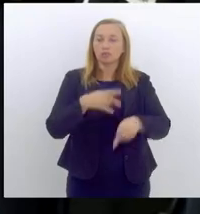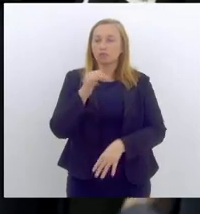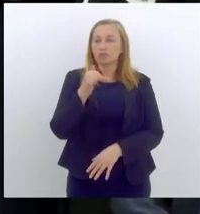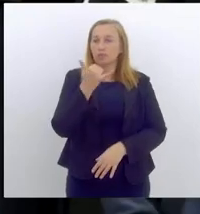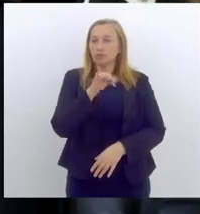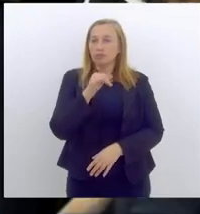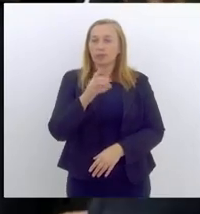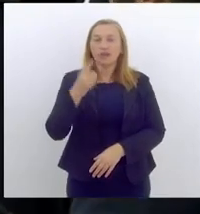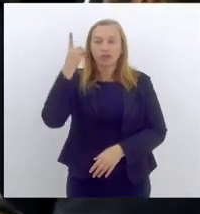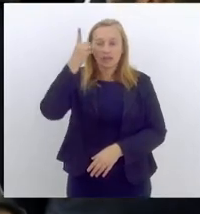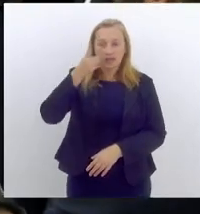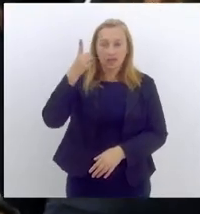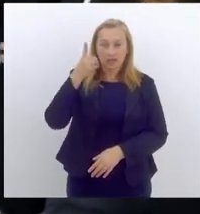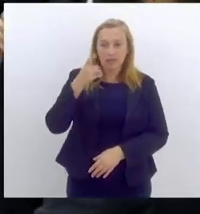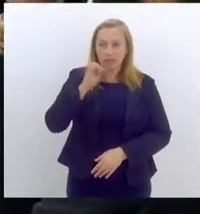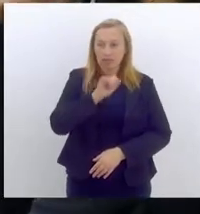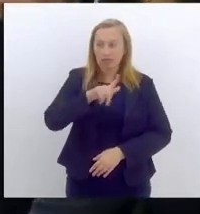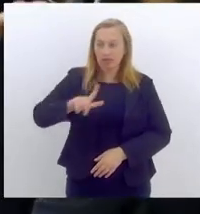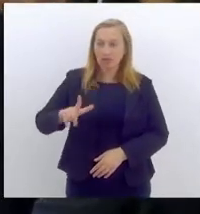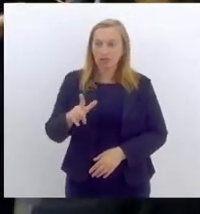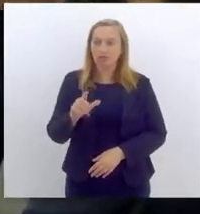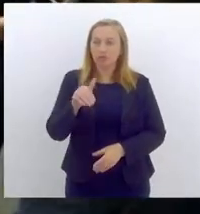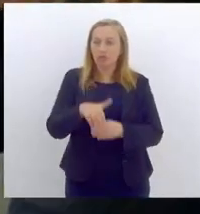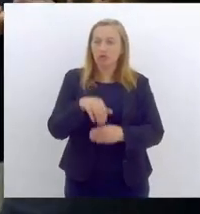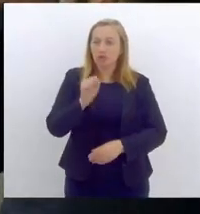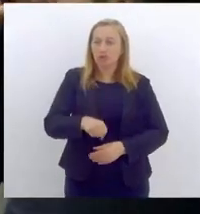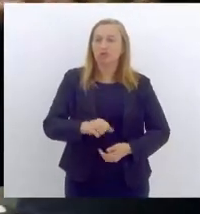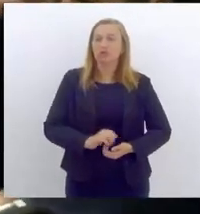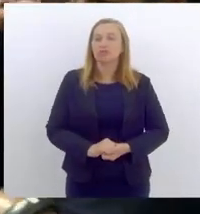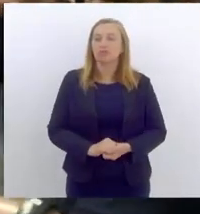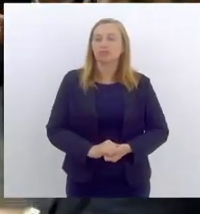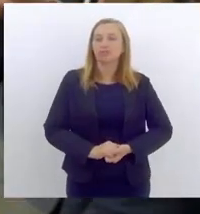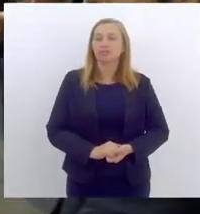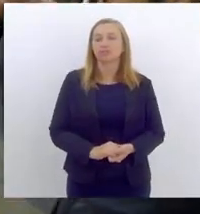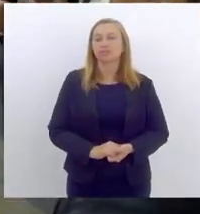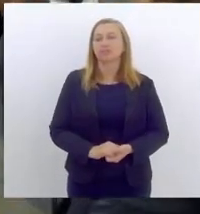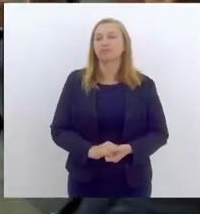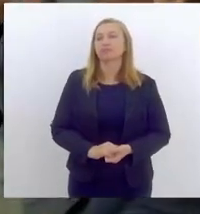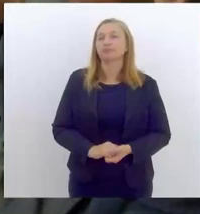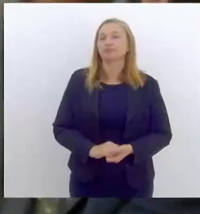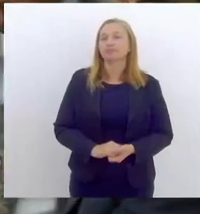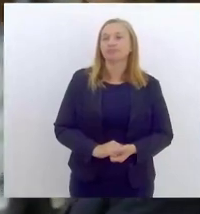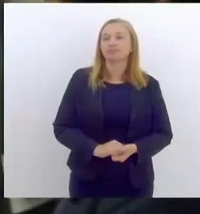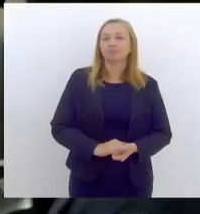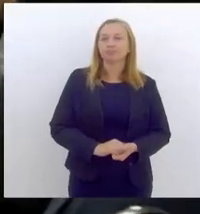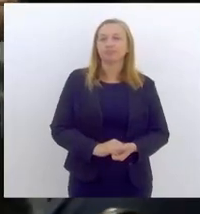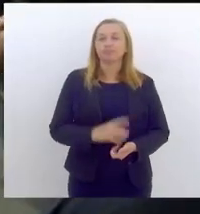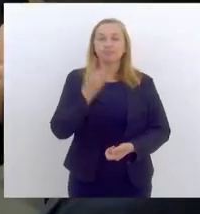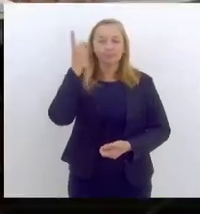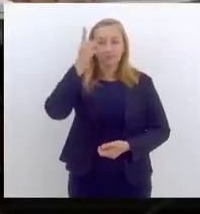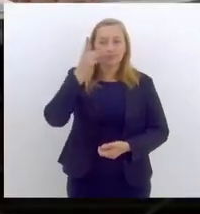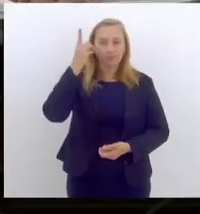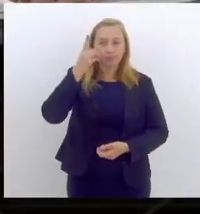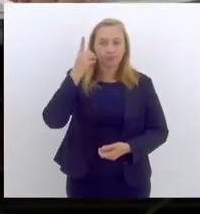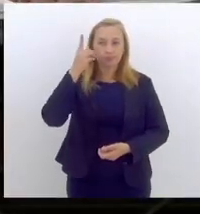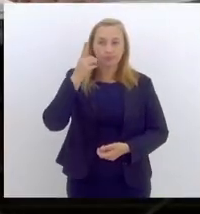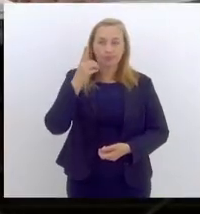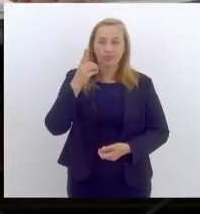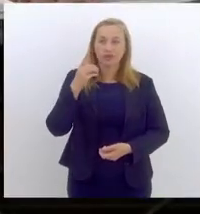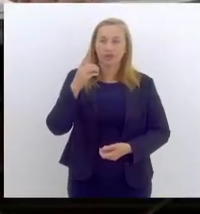sim. Rodrigo Bacelar. Daniel Librelon, vota sim. Deputado